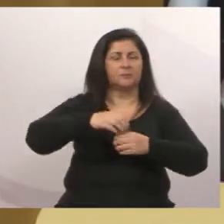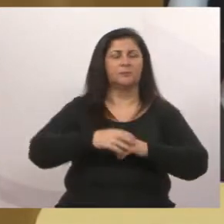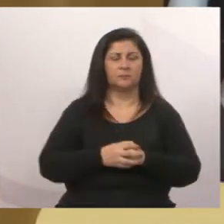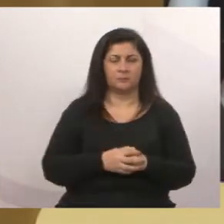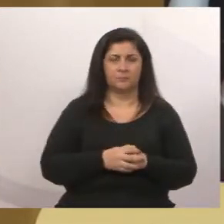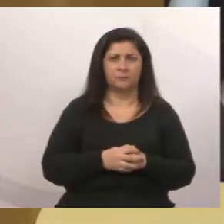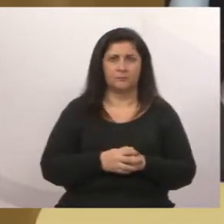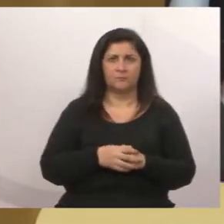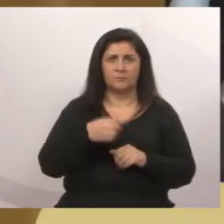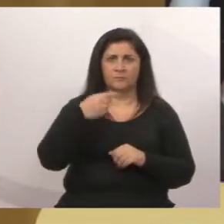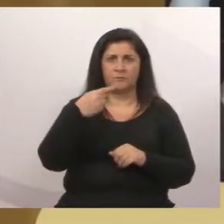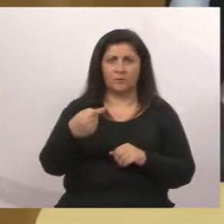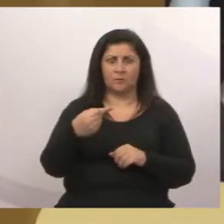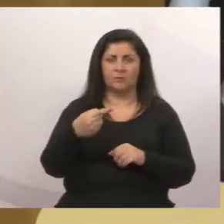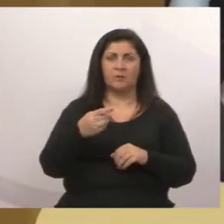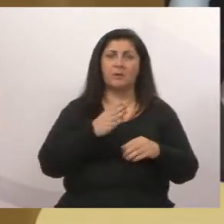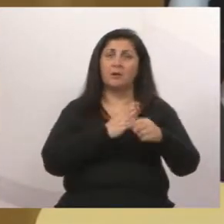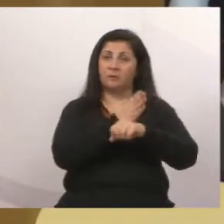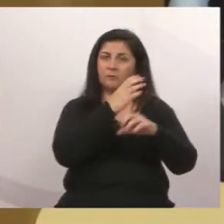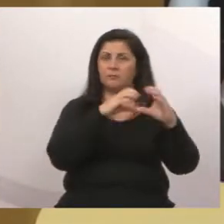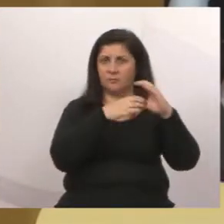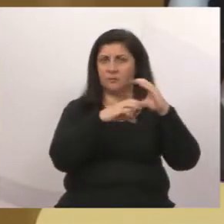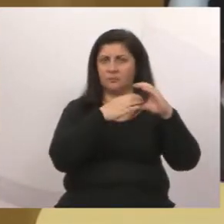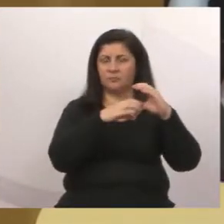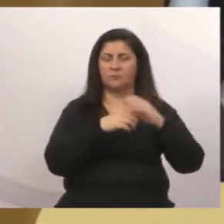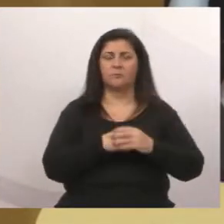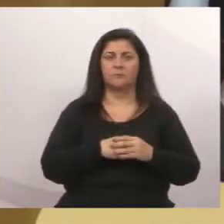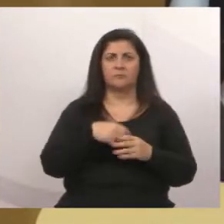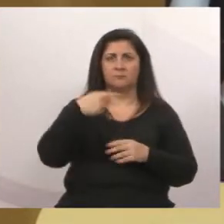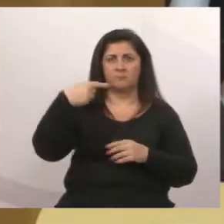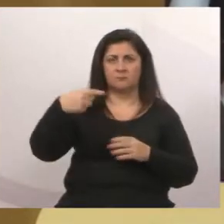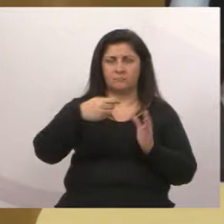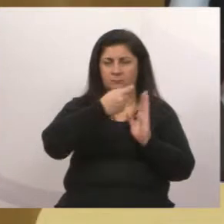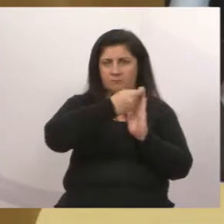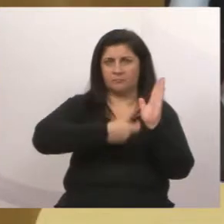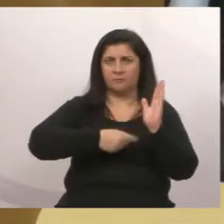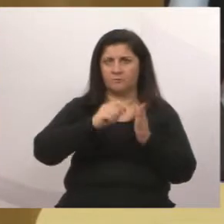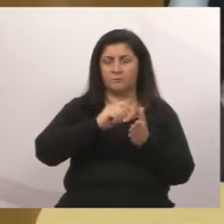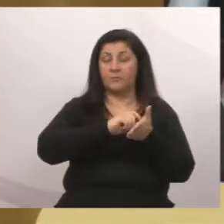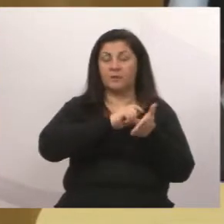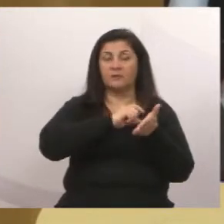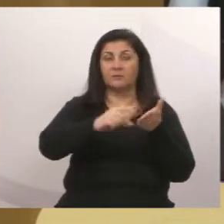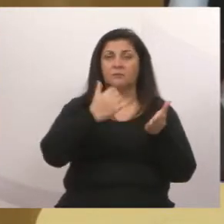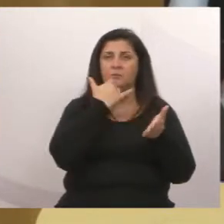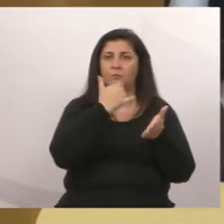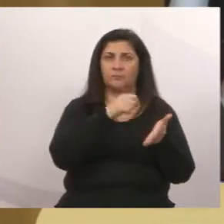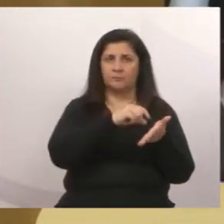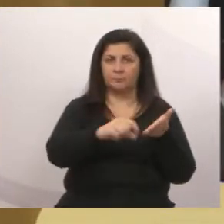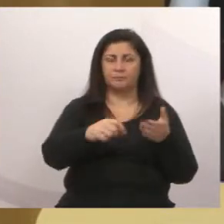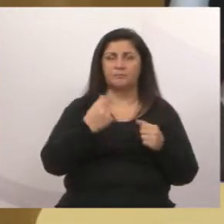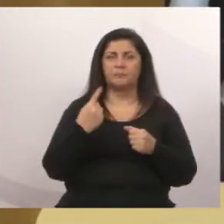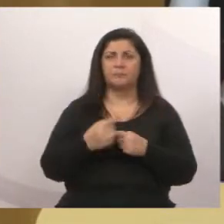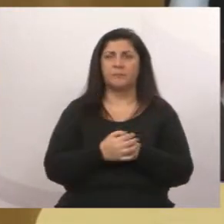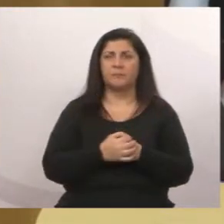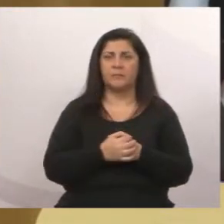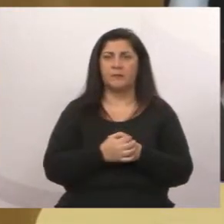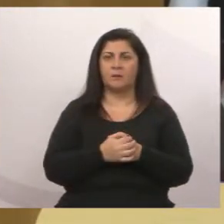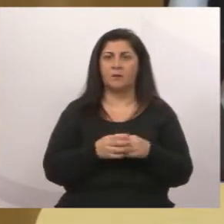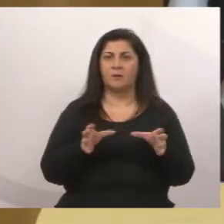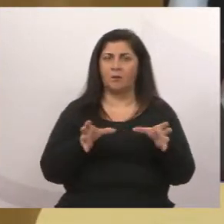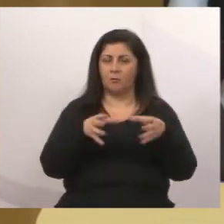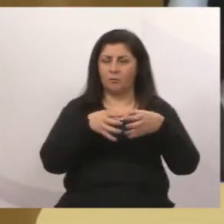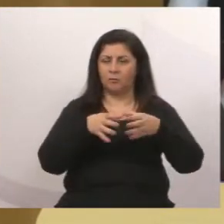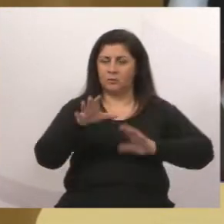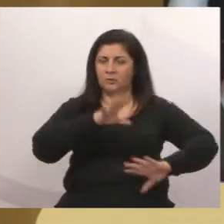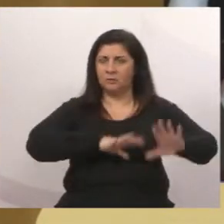Interno, efetivo. Parágrafo 1º. A Controladoria Interna é órgão autônomo,